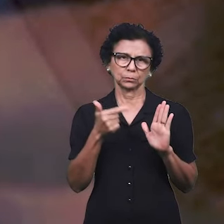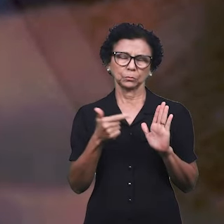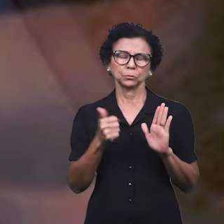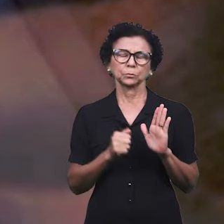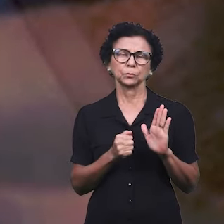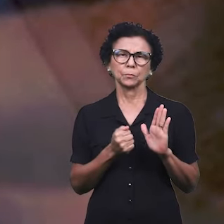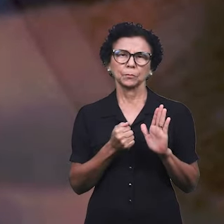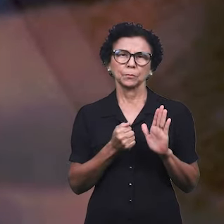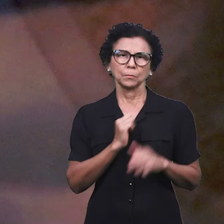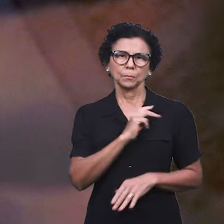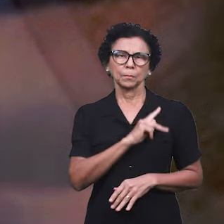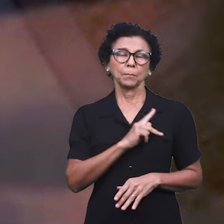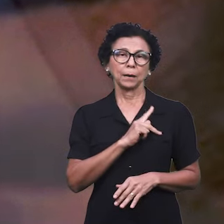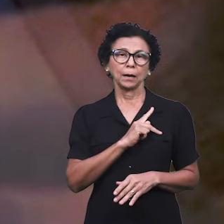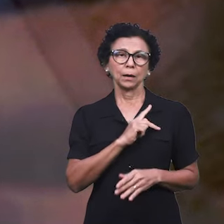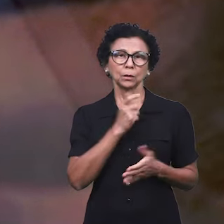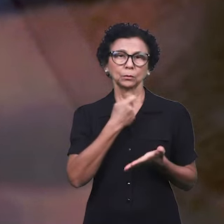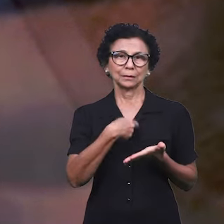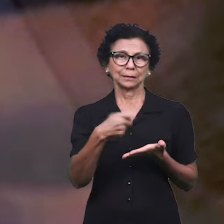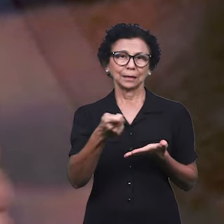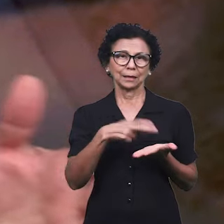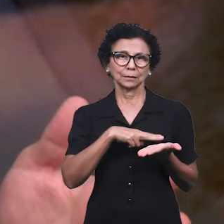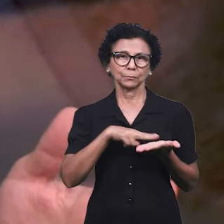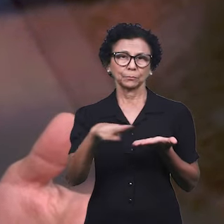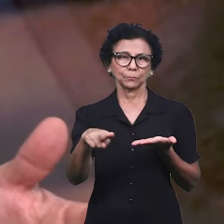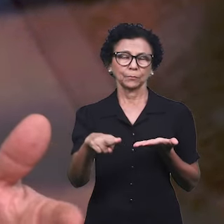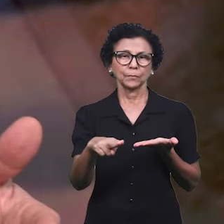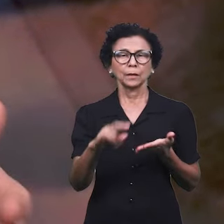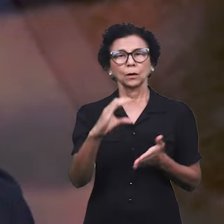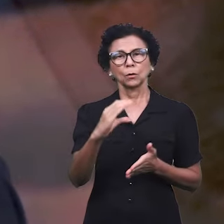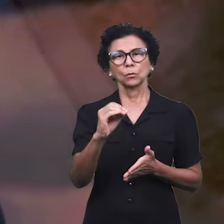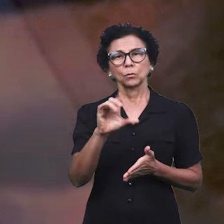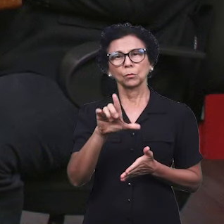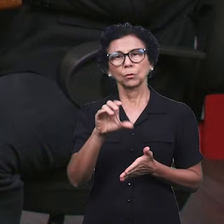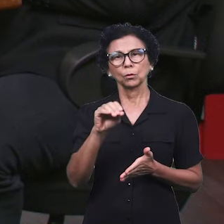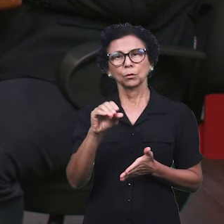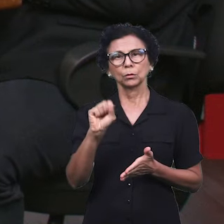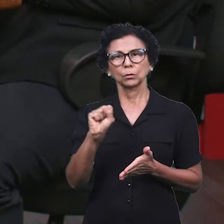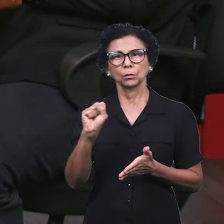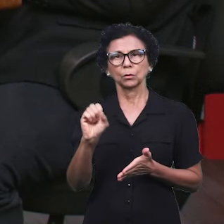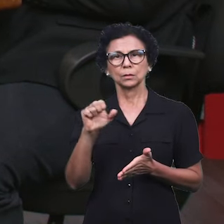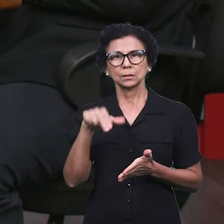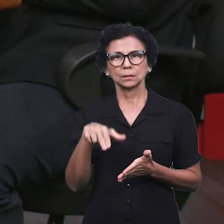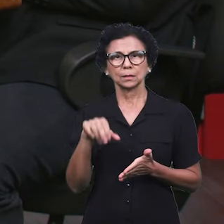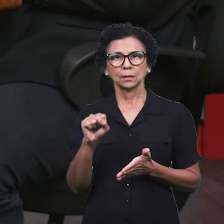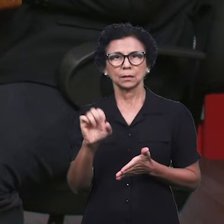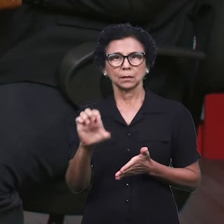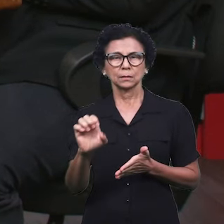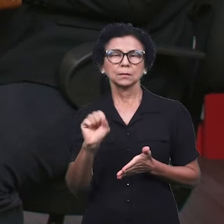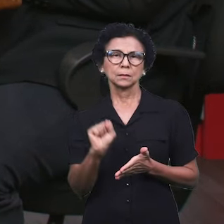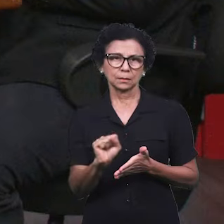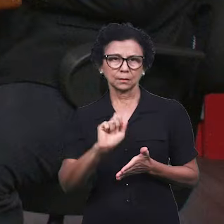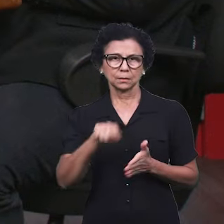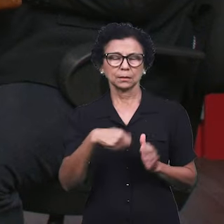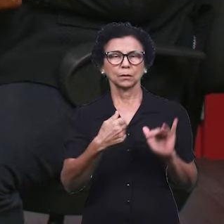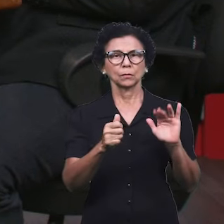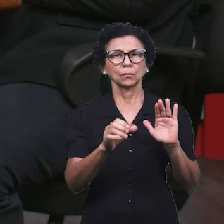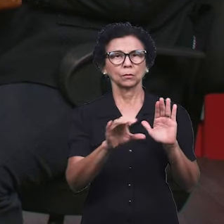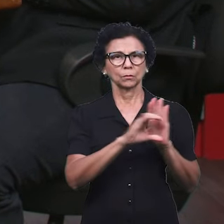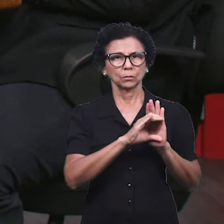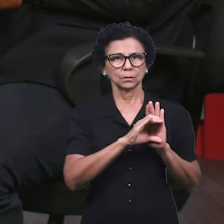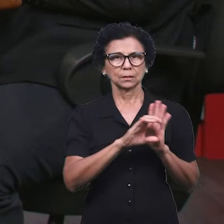de Paulo aos Colossenses. Estou aqui à mesa com o pastor Antônio Carlos, a paz do Senhor. A paz do Senhor aos irmãos